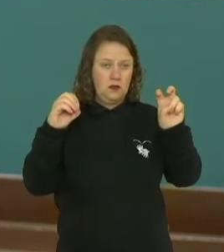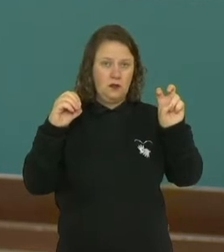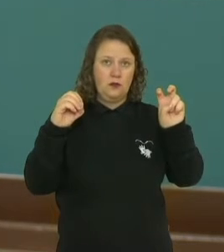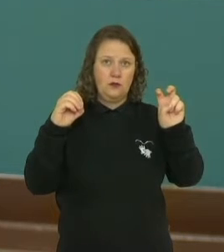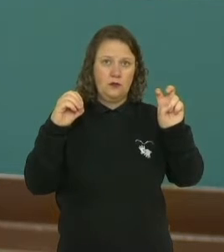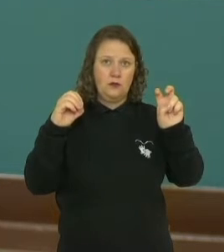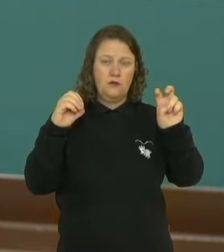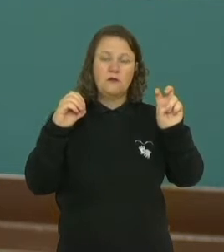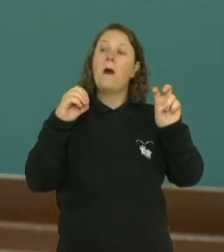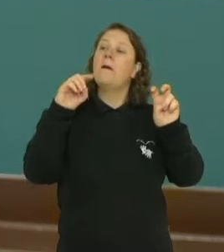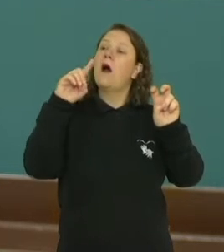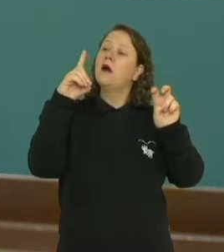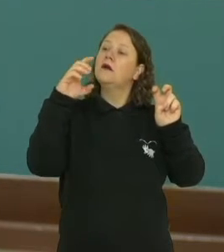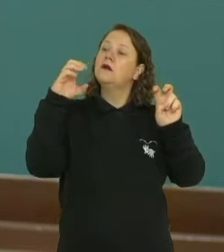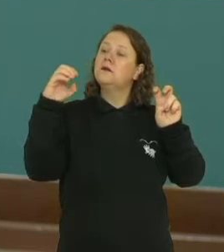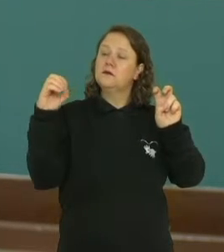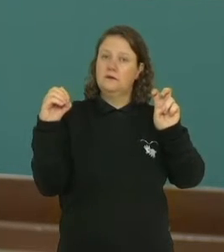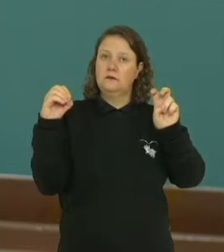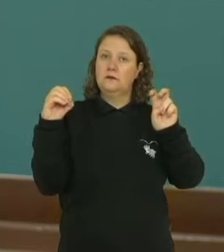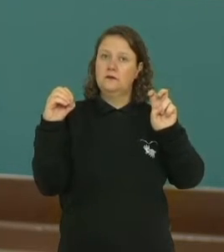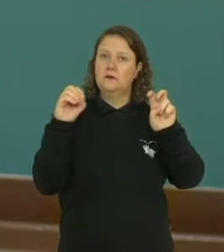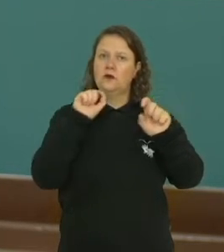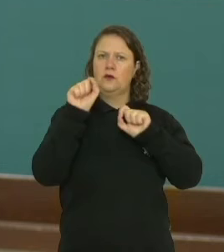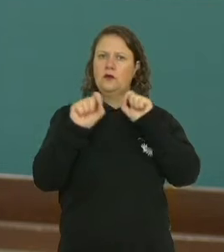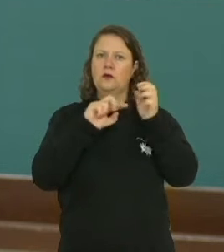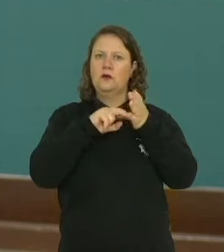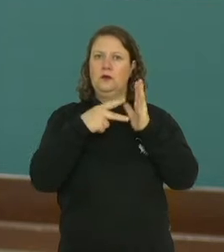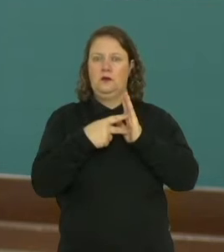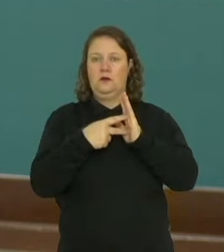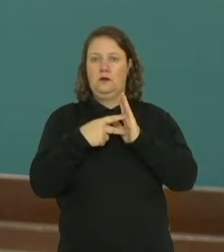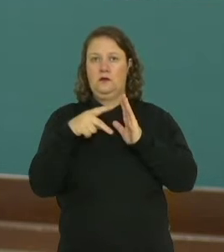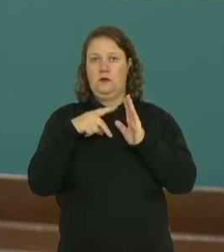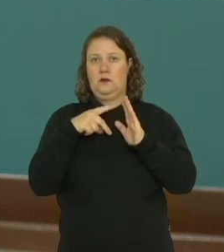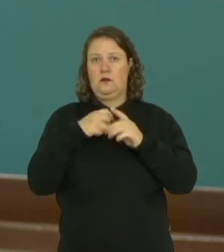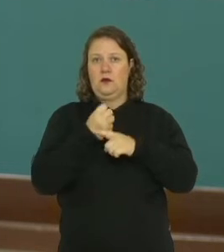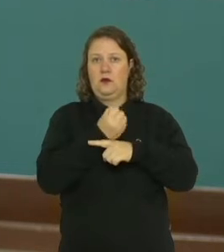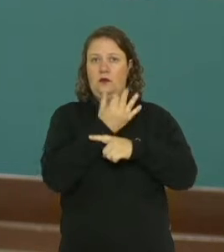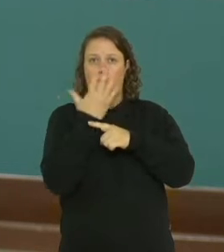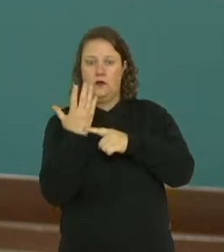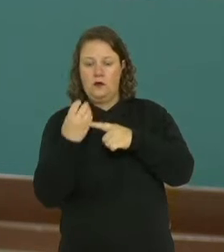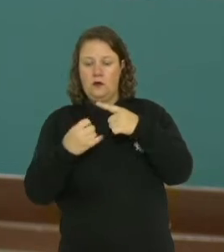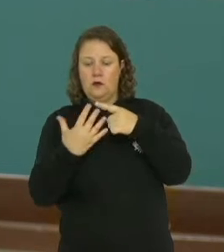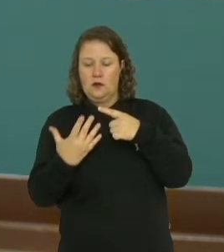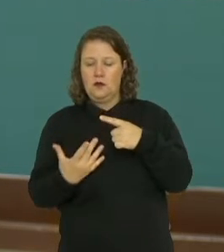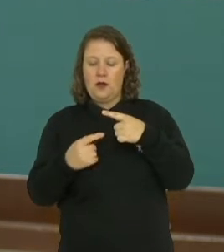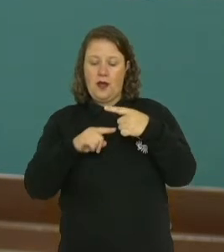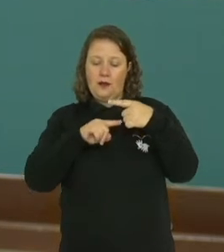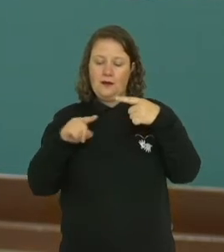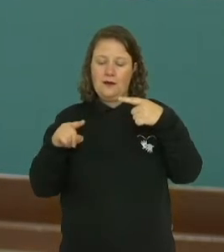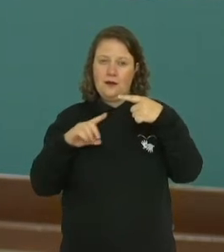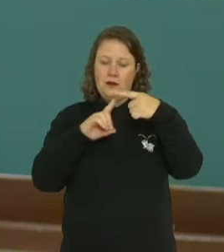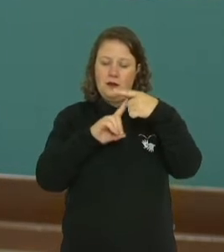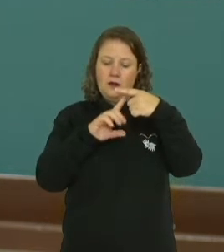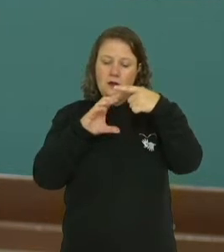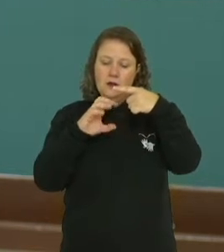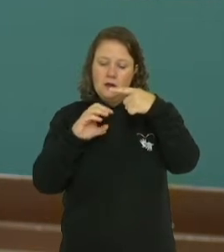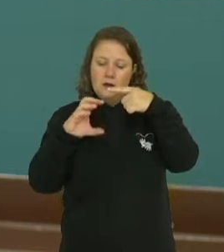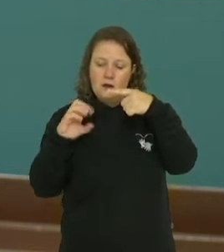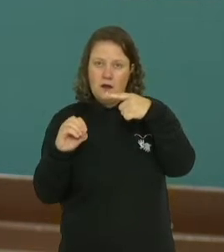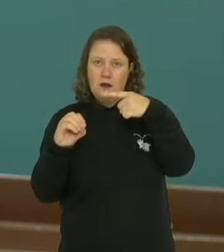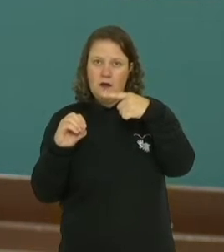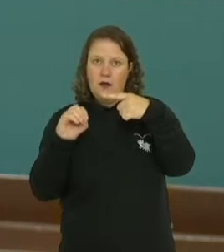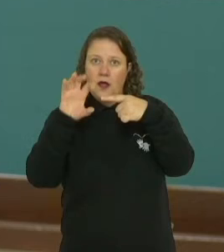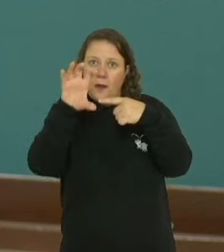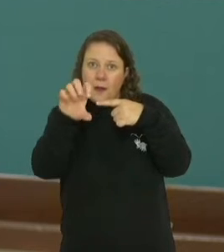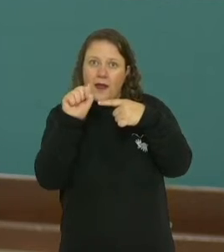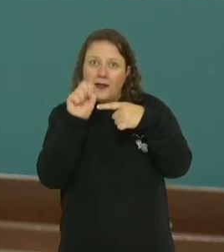porcentagem significa. Então, é como se a gente tivesse uma fração com denominador 100. Então, de cada 100, eu estou pegando